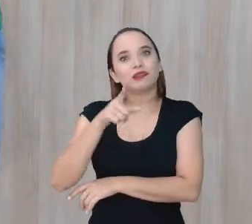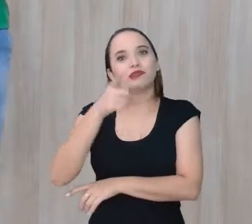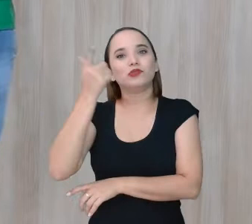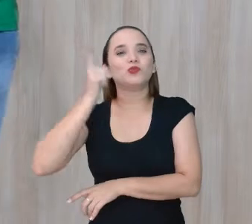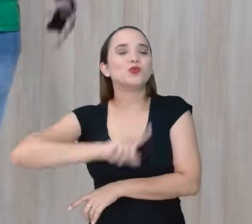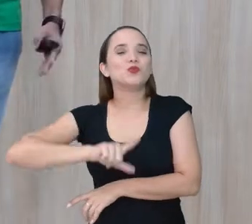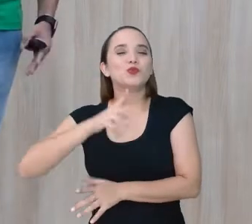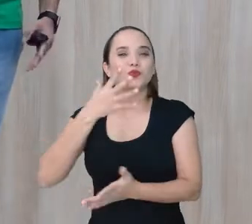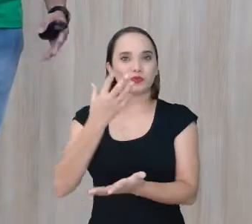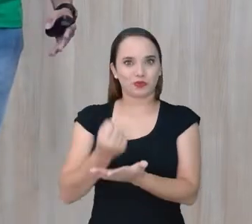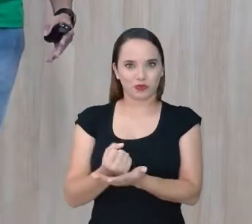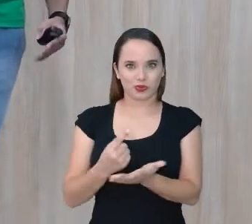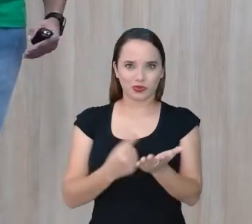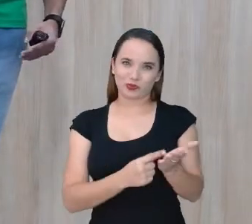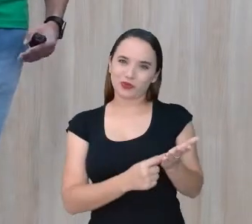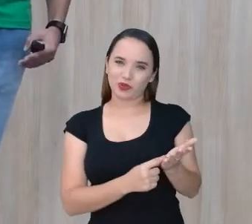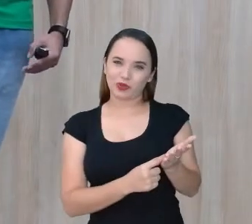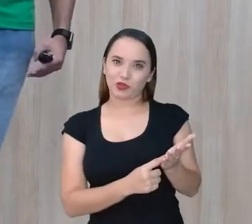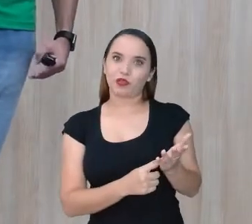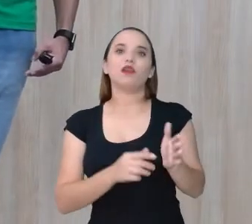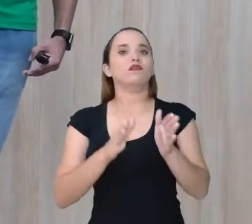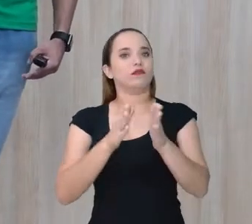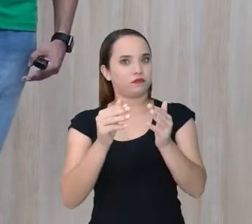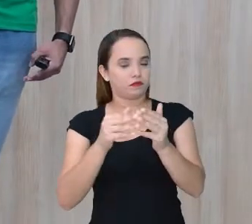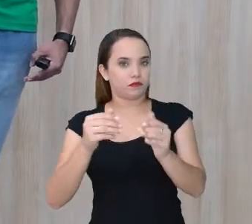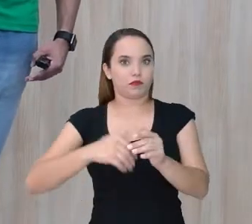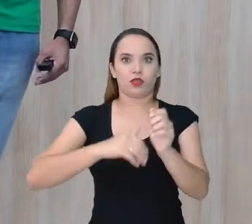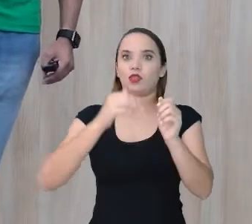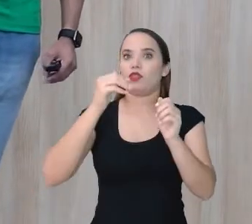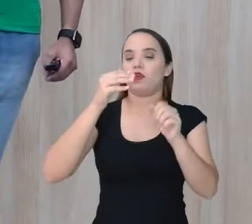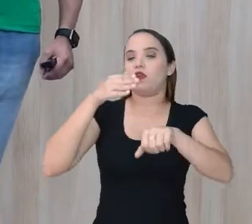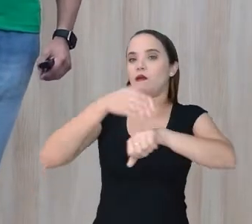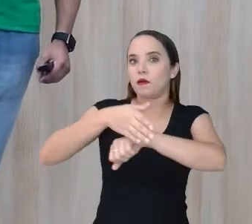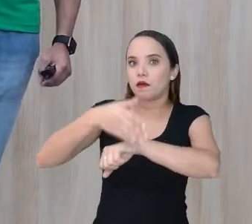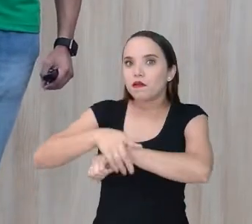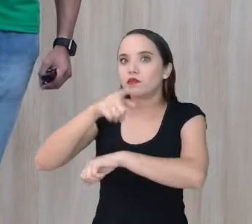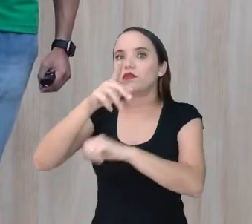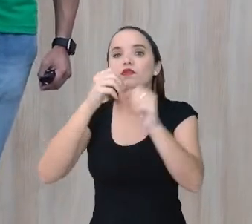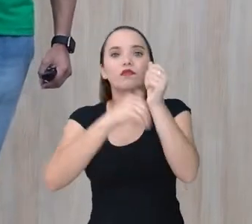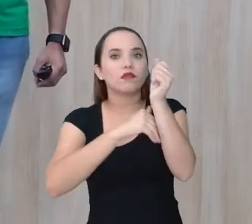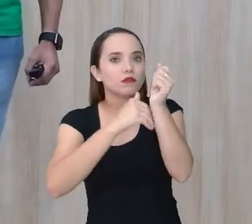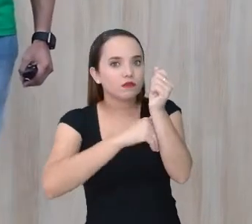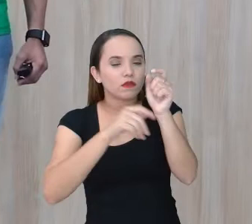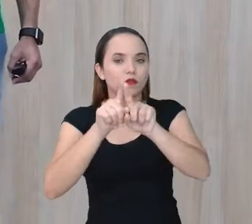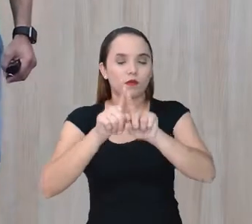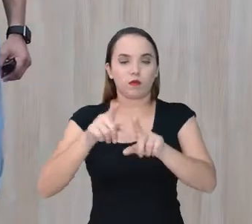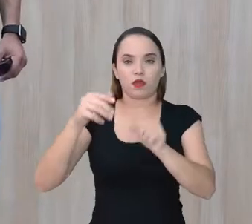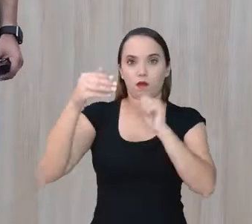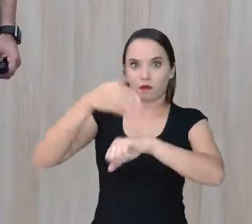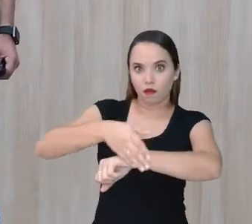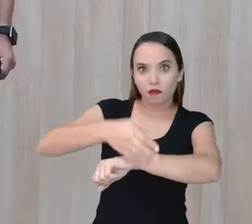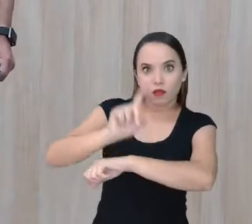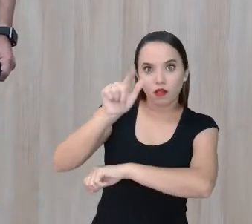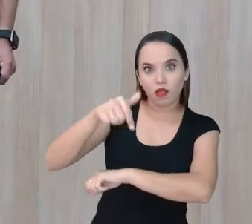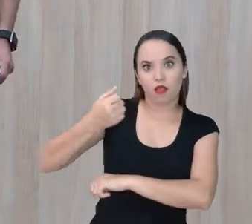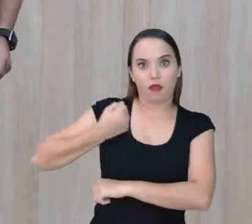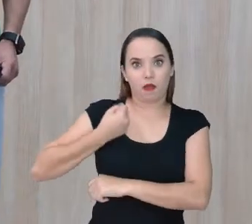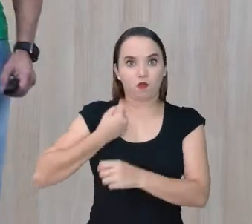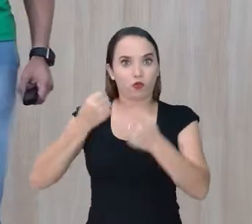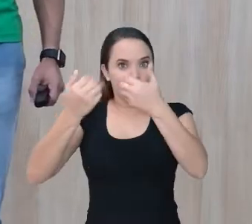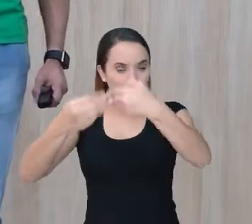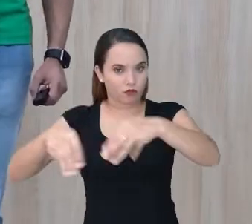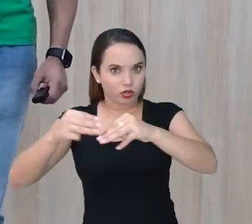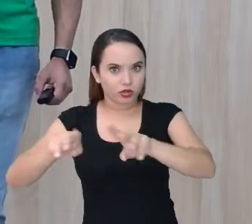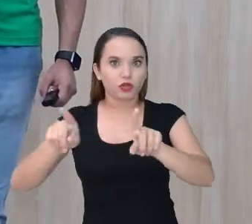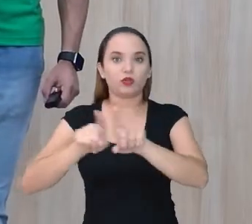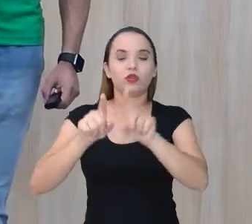fazer o download do aplicativo, vai pedir o seu login e a senha. Então, o login é a sua matrícula e a senha são